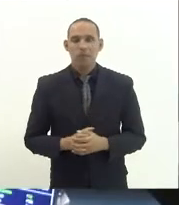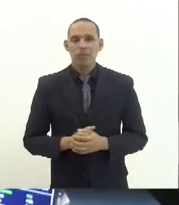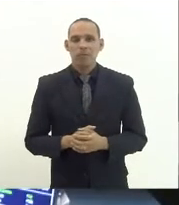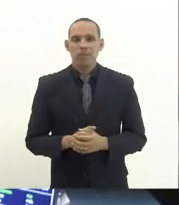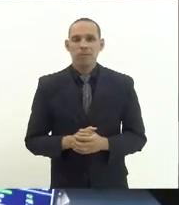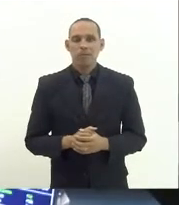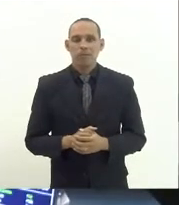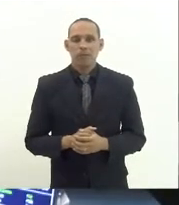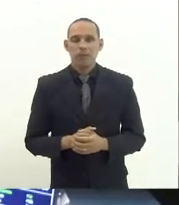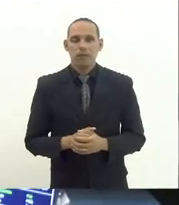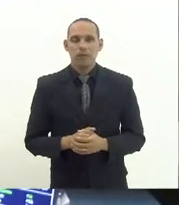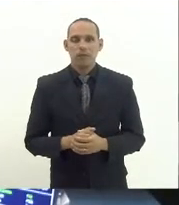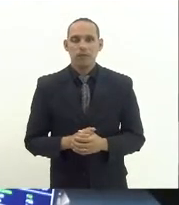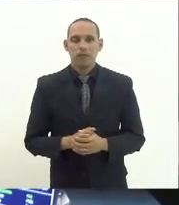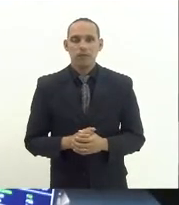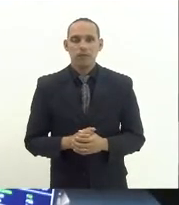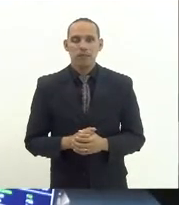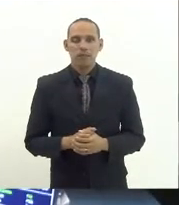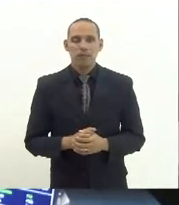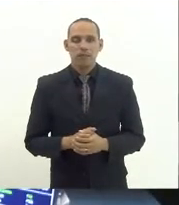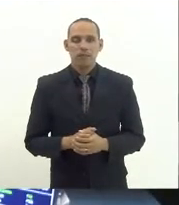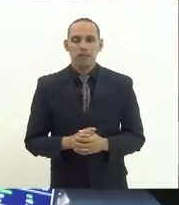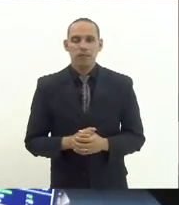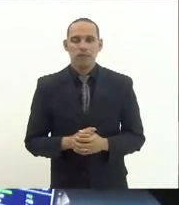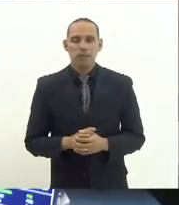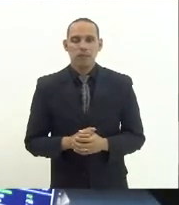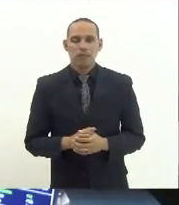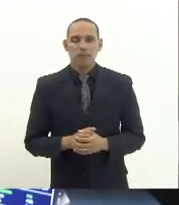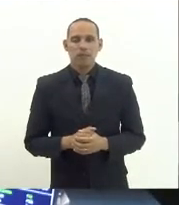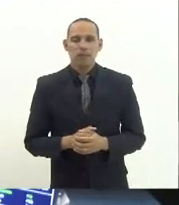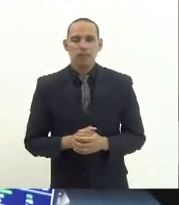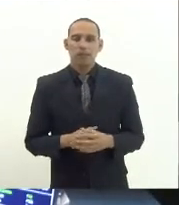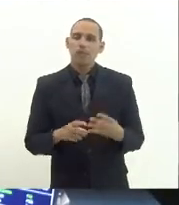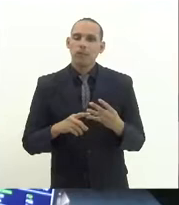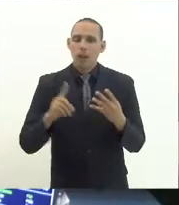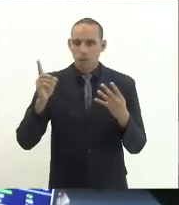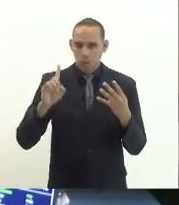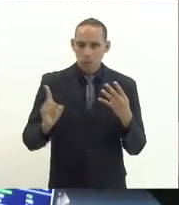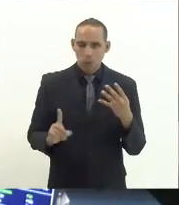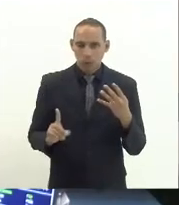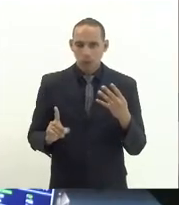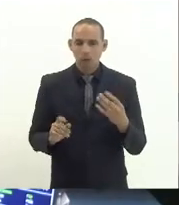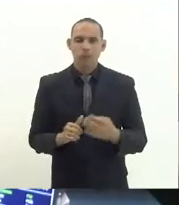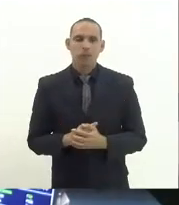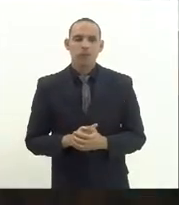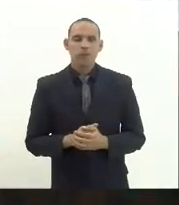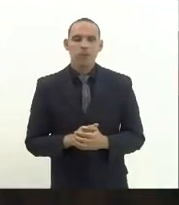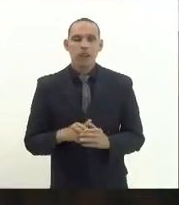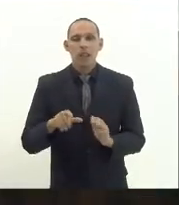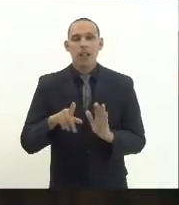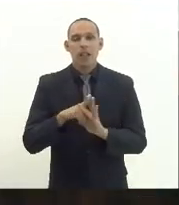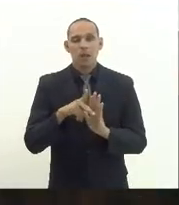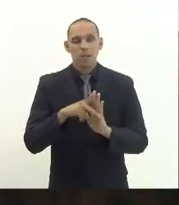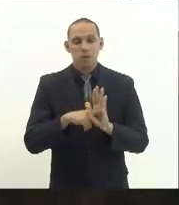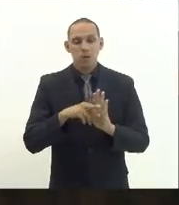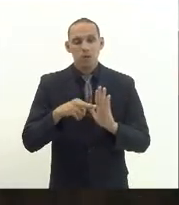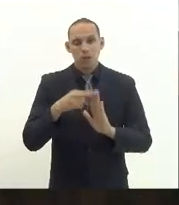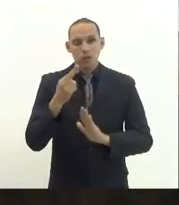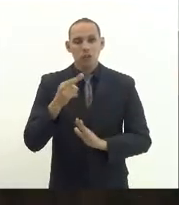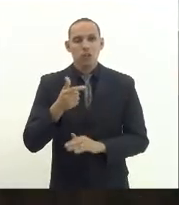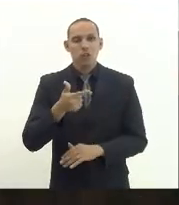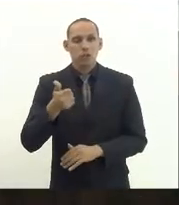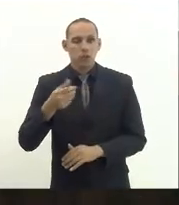E aí Oi mãe e a Dani também para que a solução dos